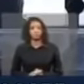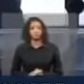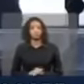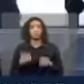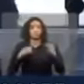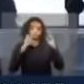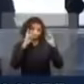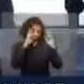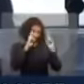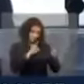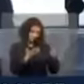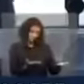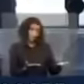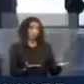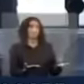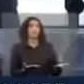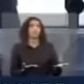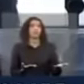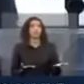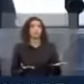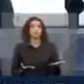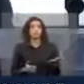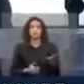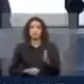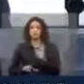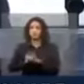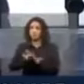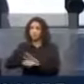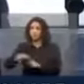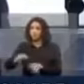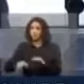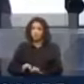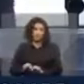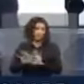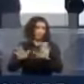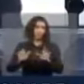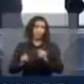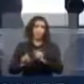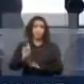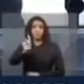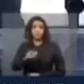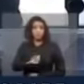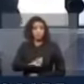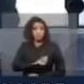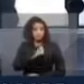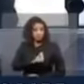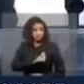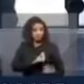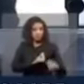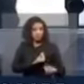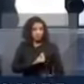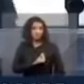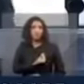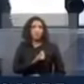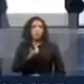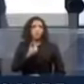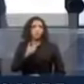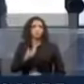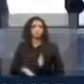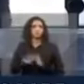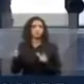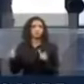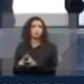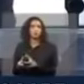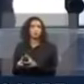vênia, o ordenamento jurídico é claro, isto é, o direito à vida não pode ser mitigado por qualquer